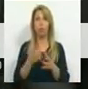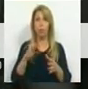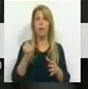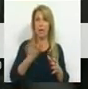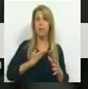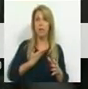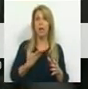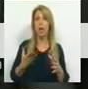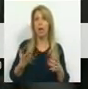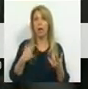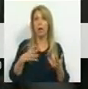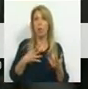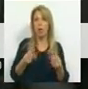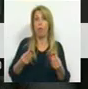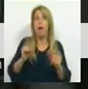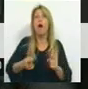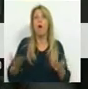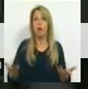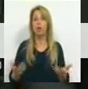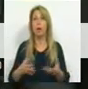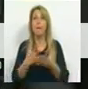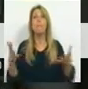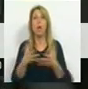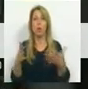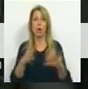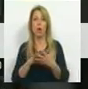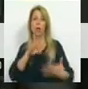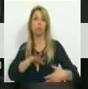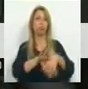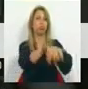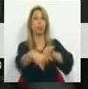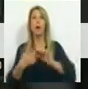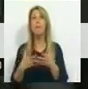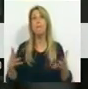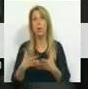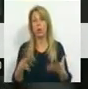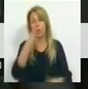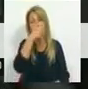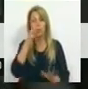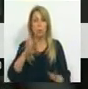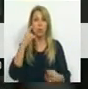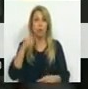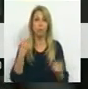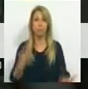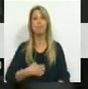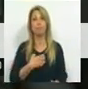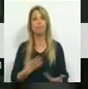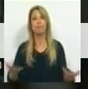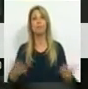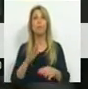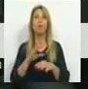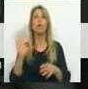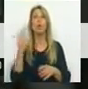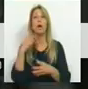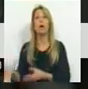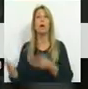Democrata é que a maioria e o rolo compressor da maioria, que infelizmente já se fez sentir a quando da apresentação do